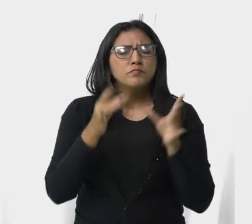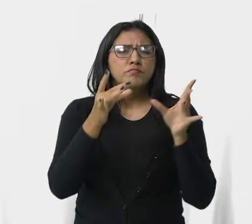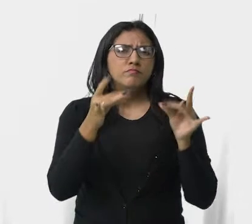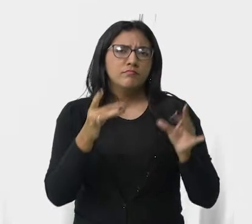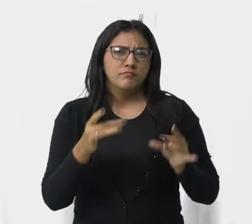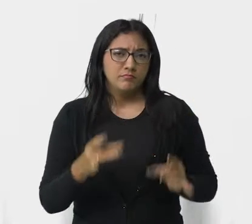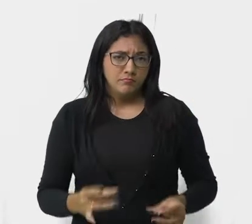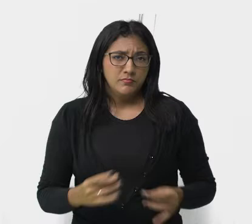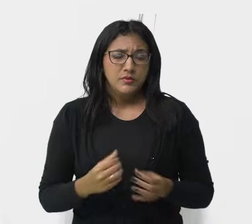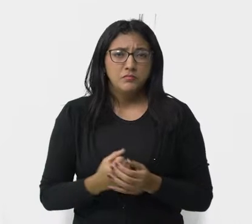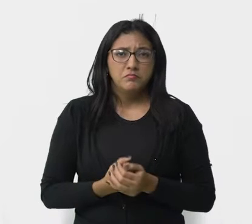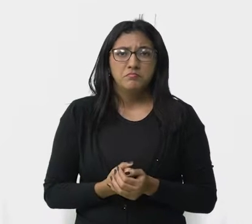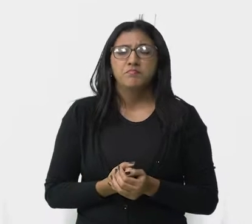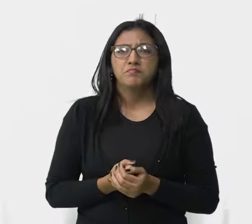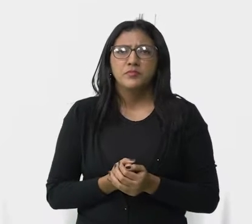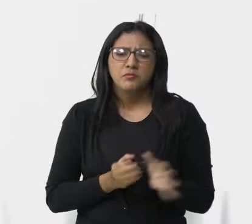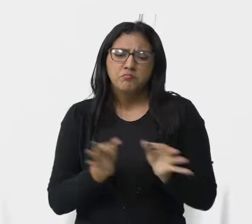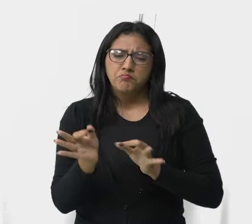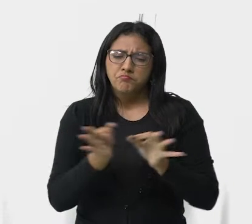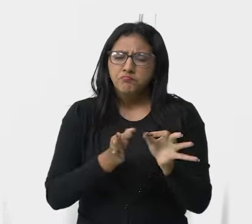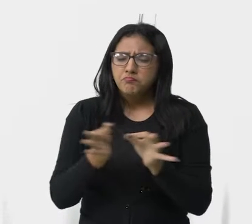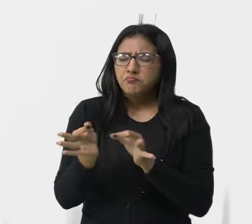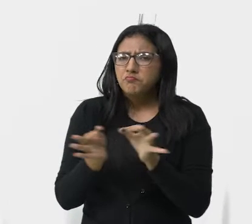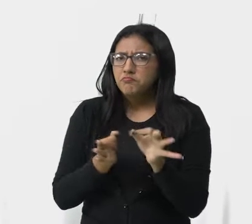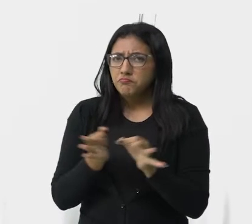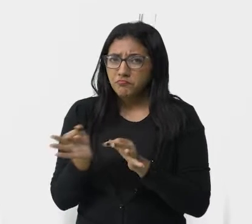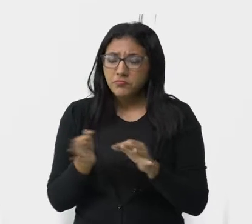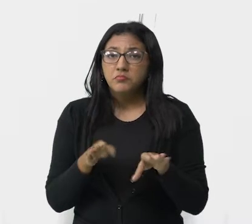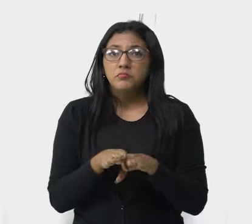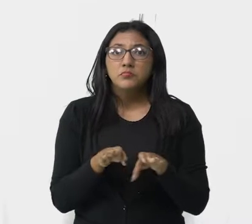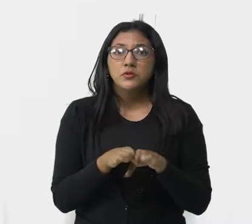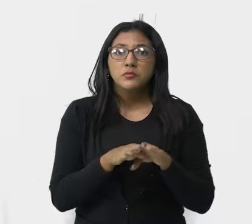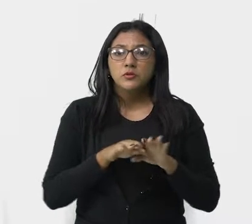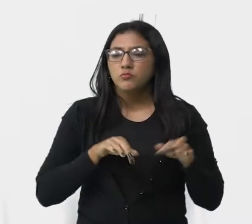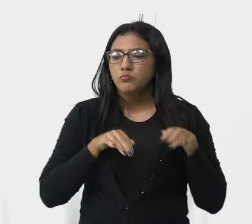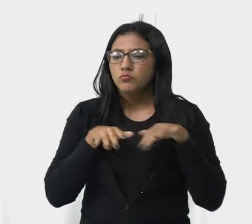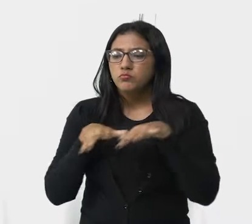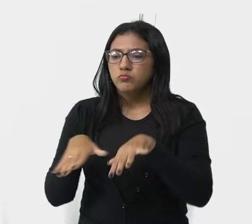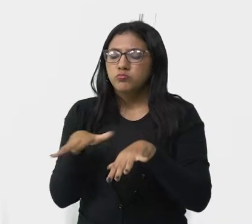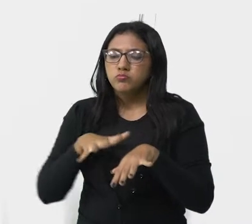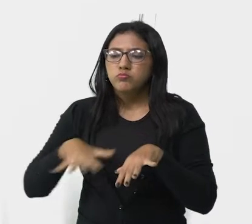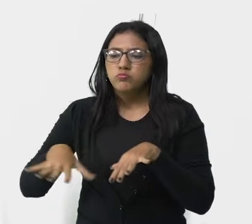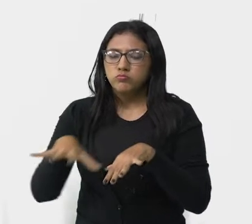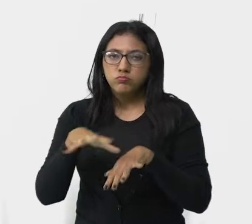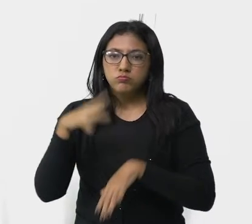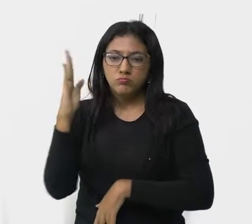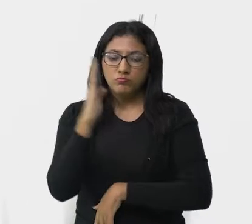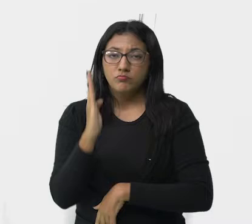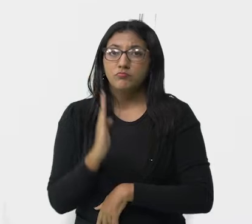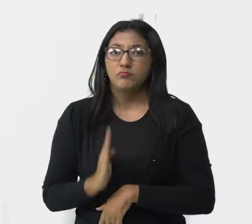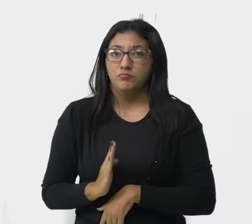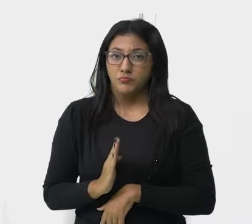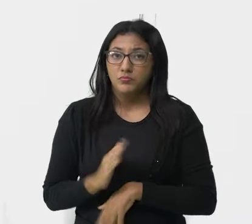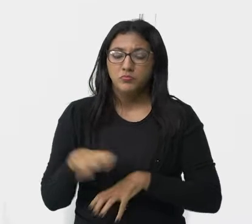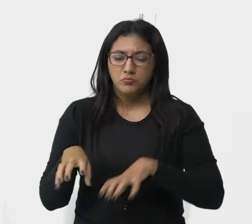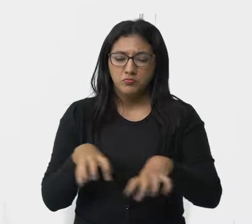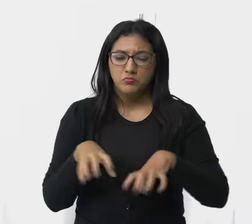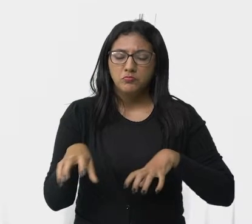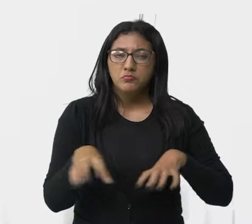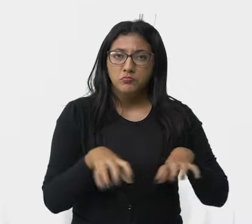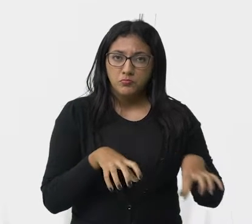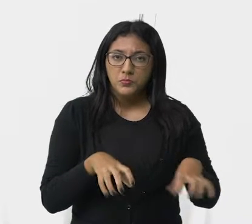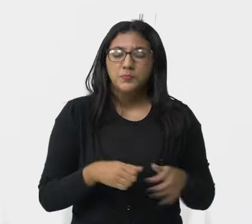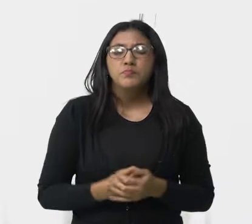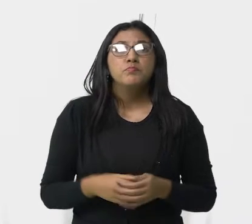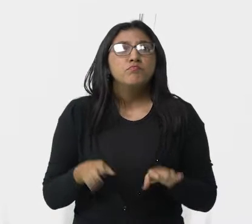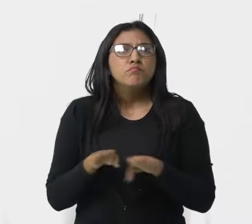detalhamento, processo de formação e ocupação do território brasileiro. Além disso, nós